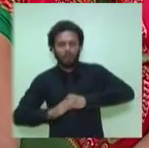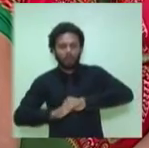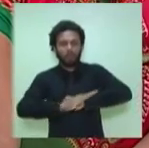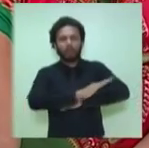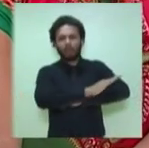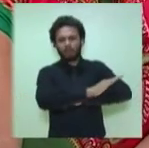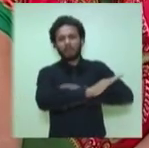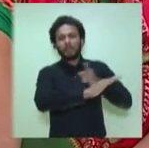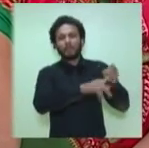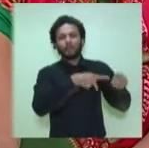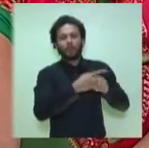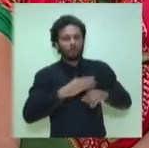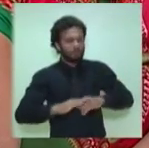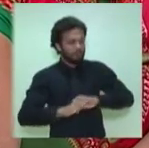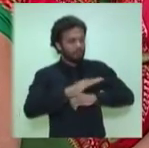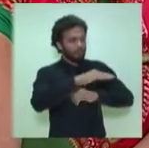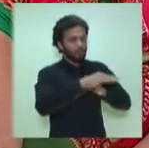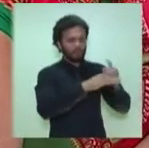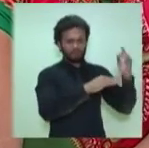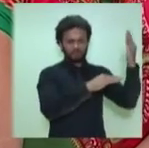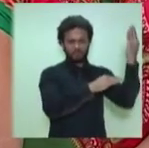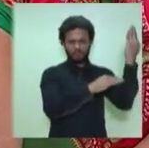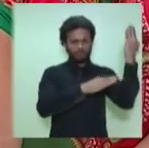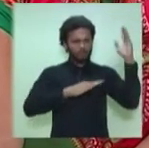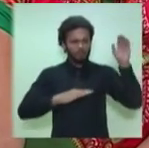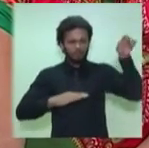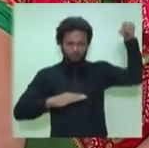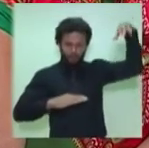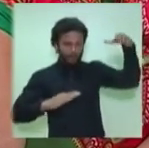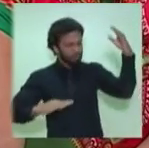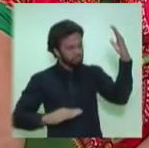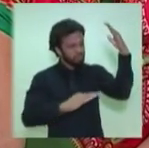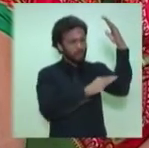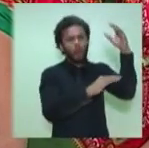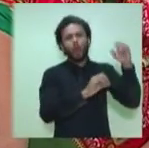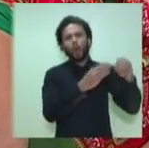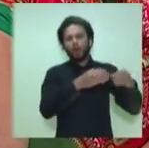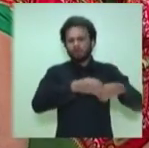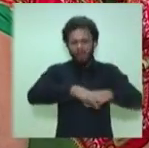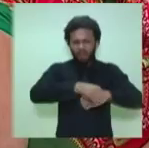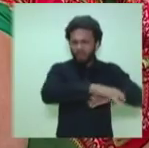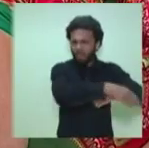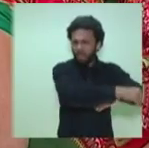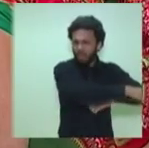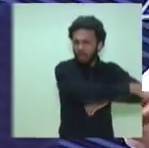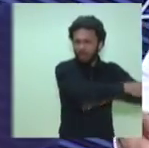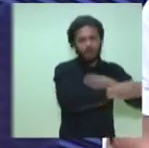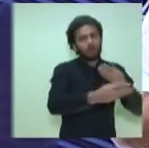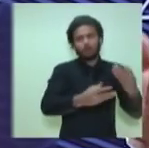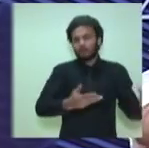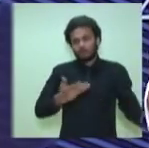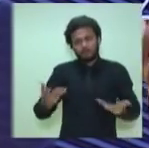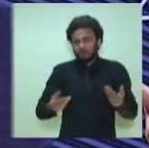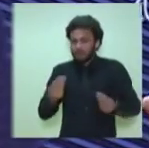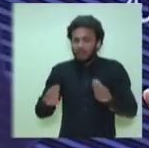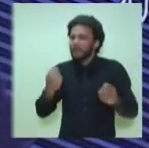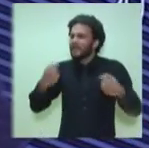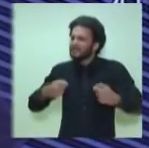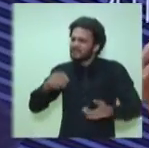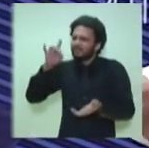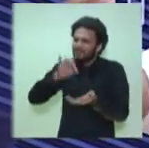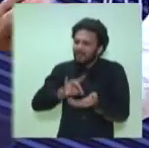de roda. Sobe na calçada, tem um poste no meio ou a calçada está toda quebrada. Nós precisamos verdadeiramente construir uma